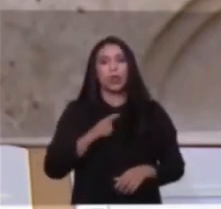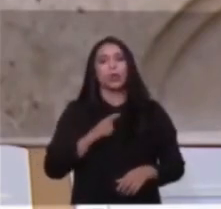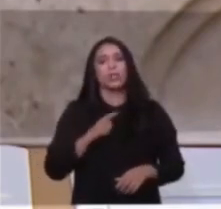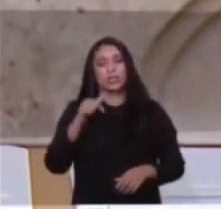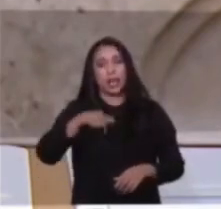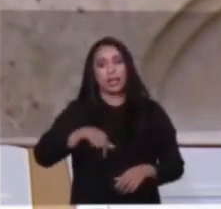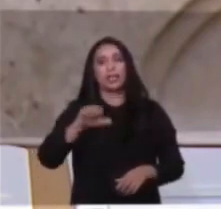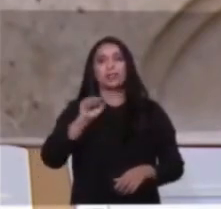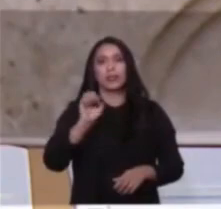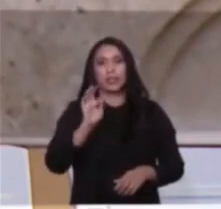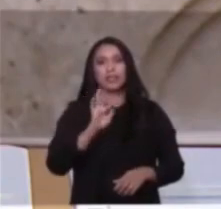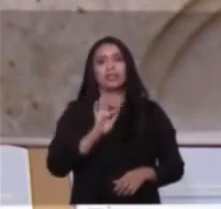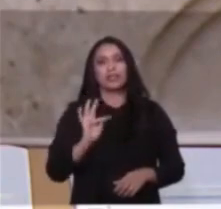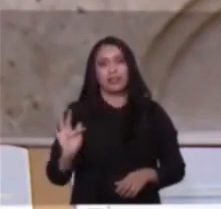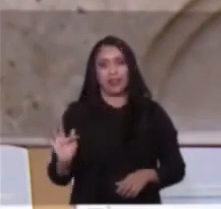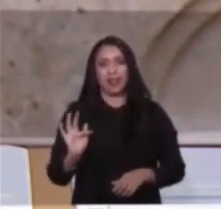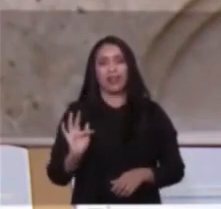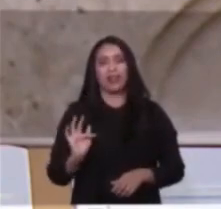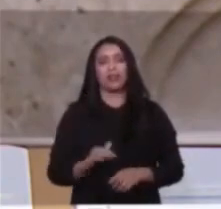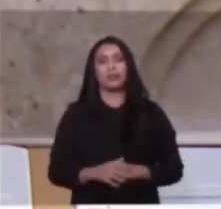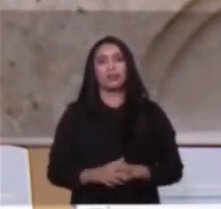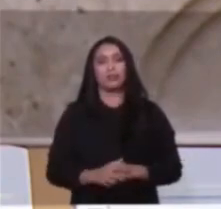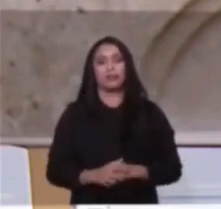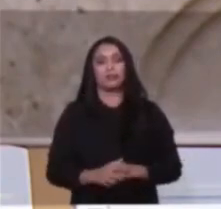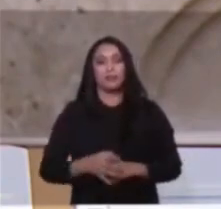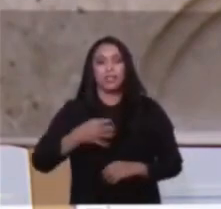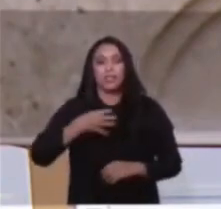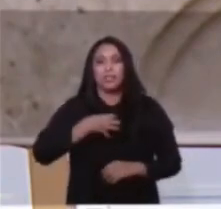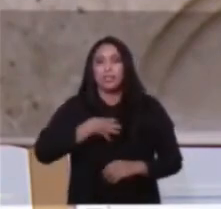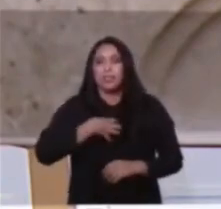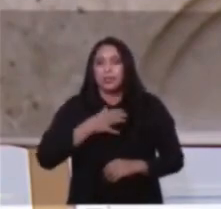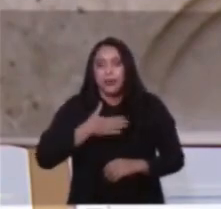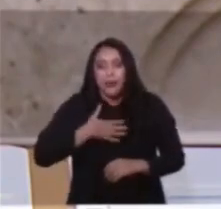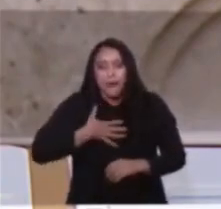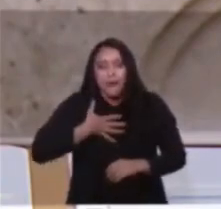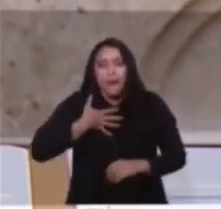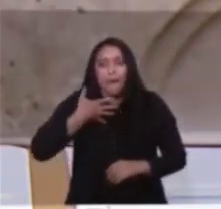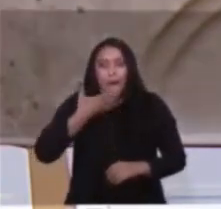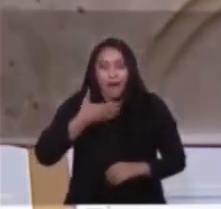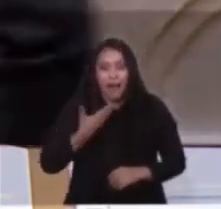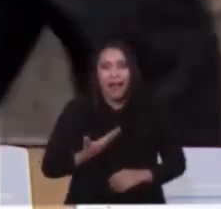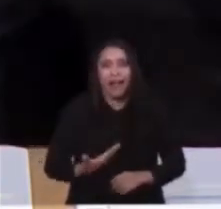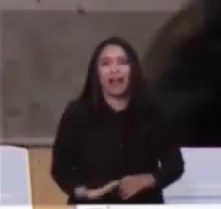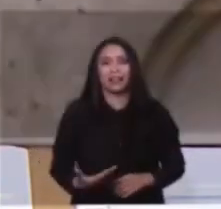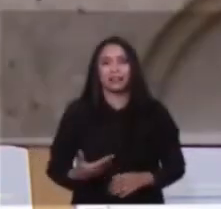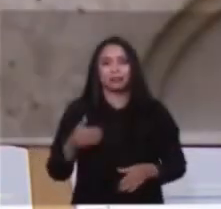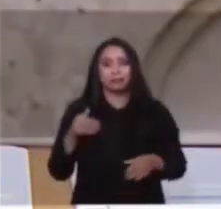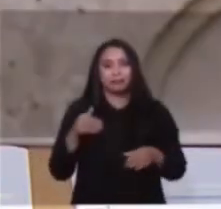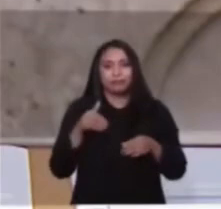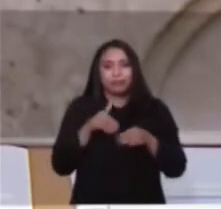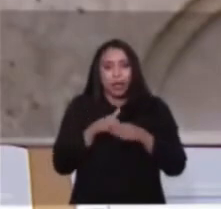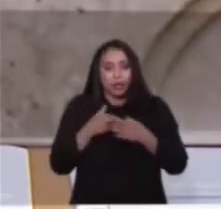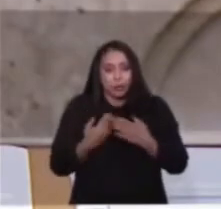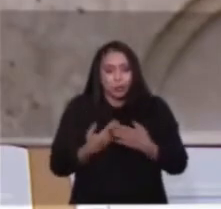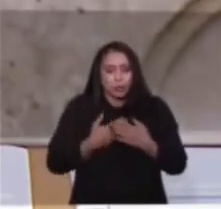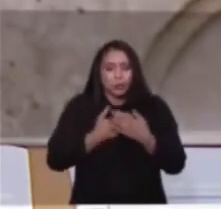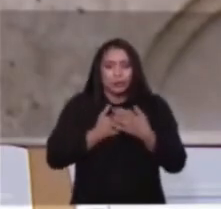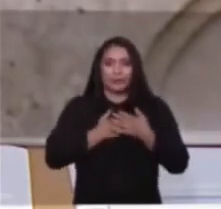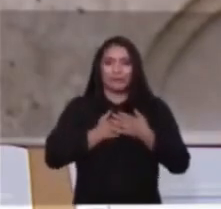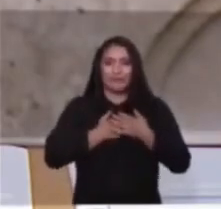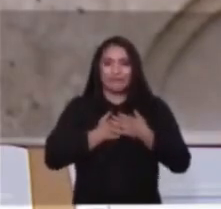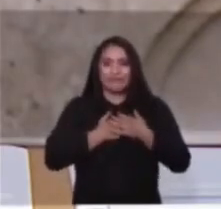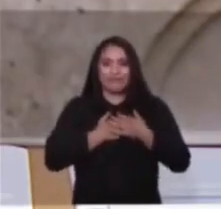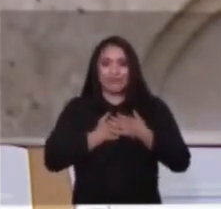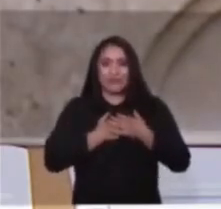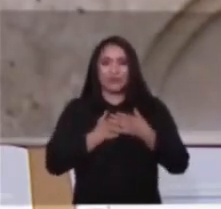constitucional nessa Suprema Corte. Uma honra inexcedível que guardo no peito. Encerrarei,